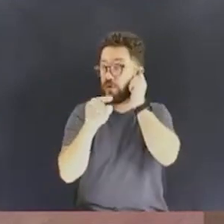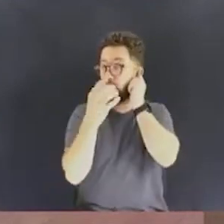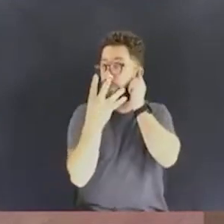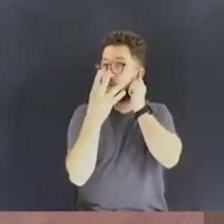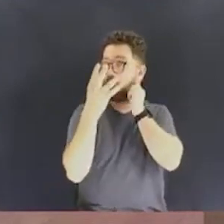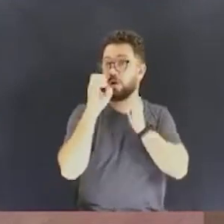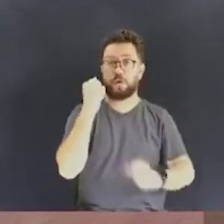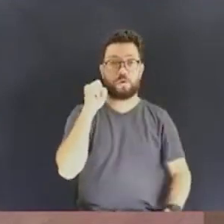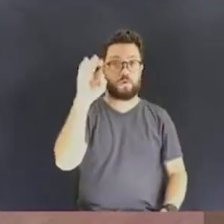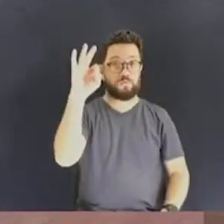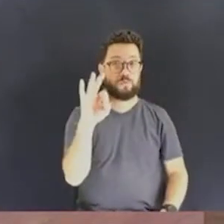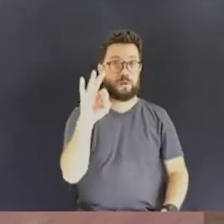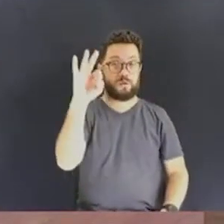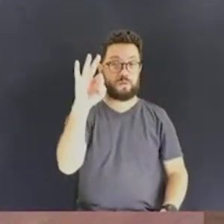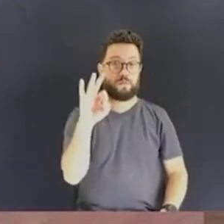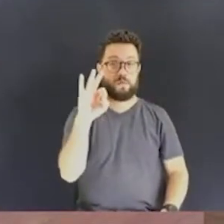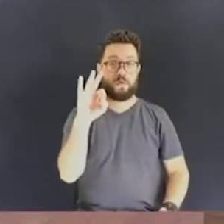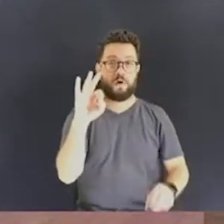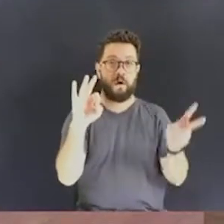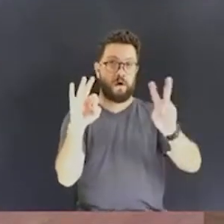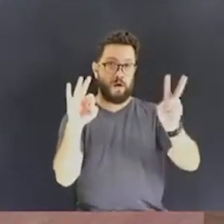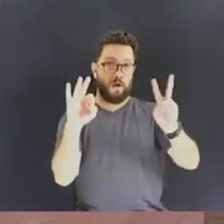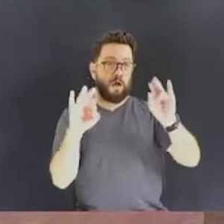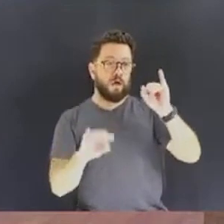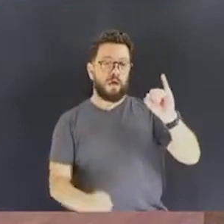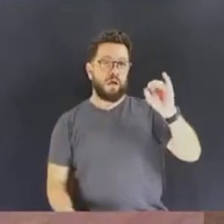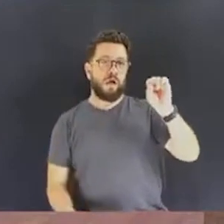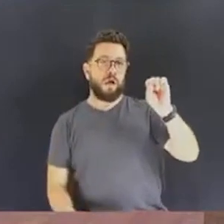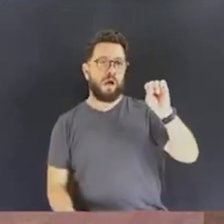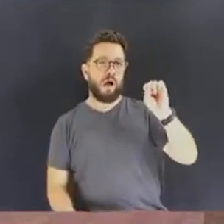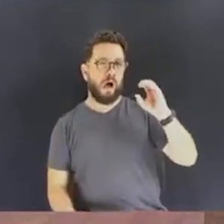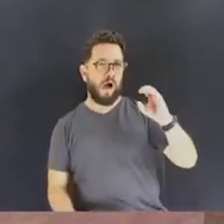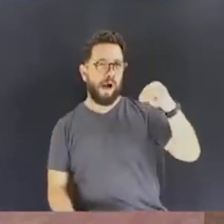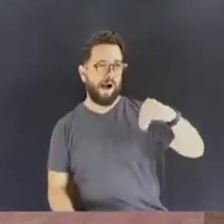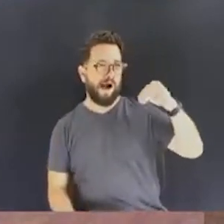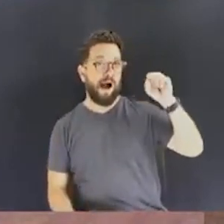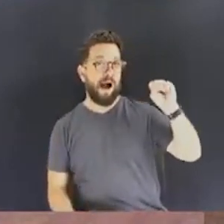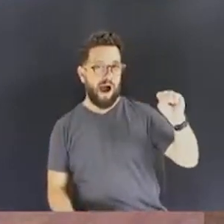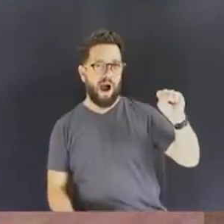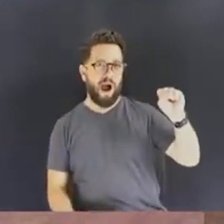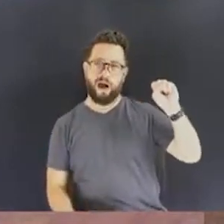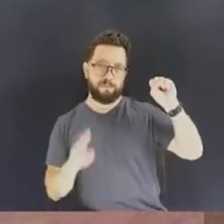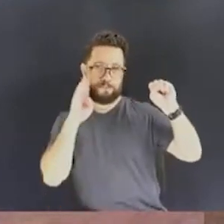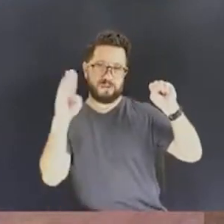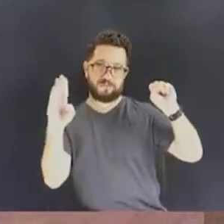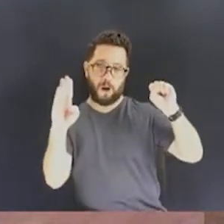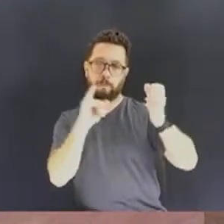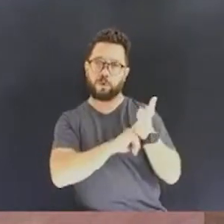0,48% em relação ao repasse de ICMS, que é o principal imposto estadual. Quais as causas dessa